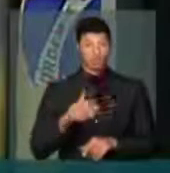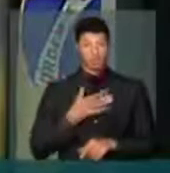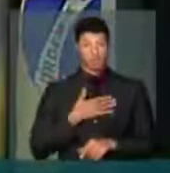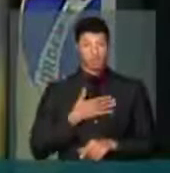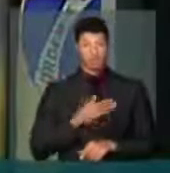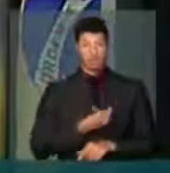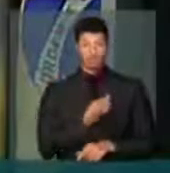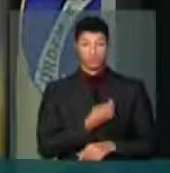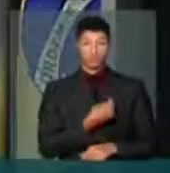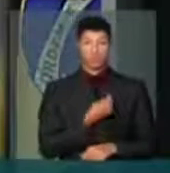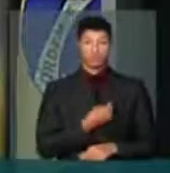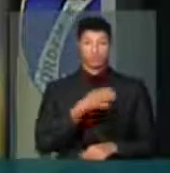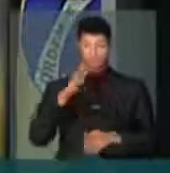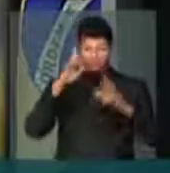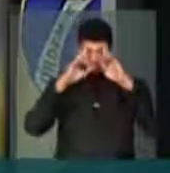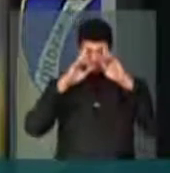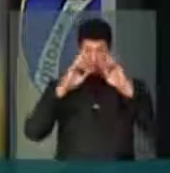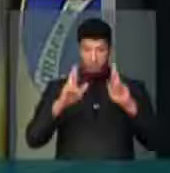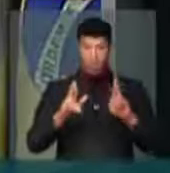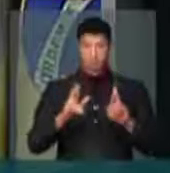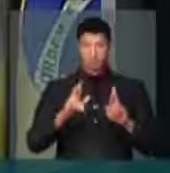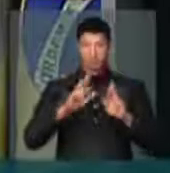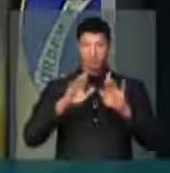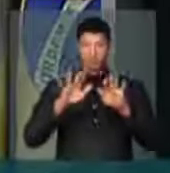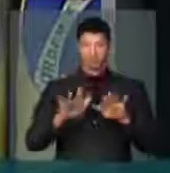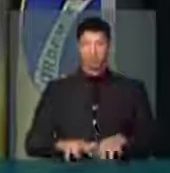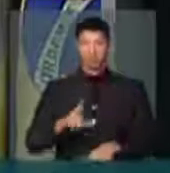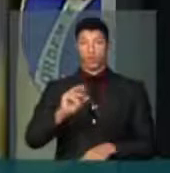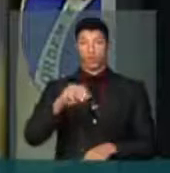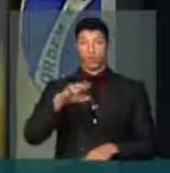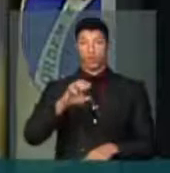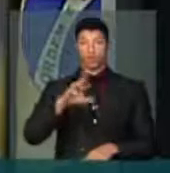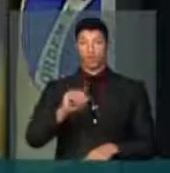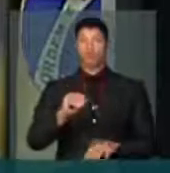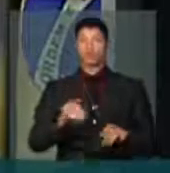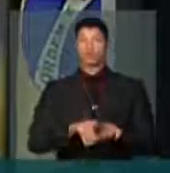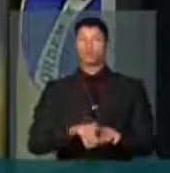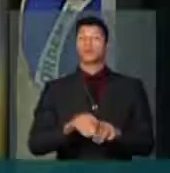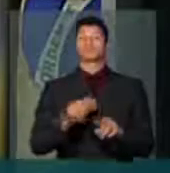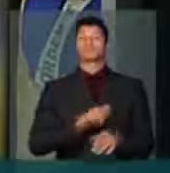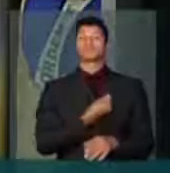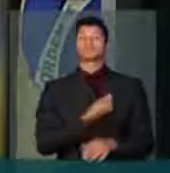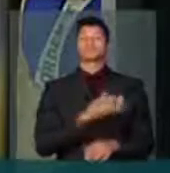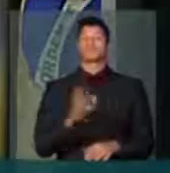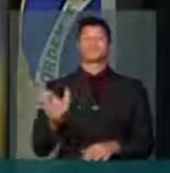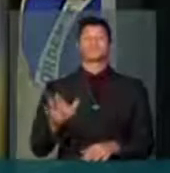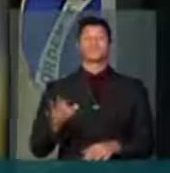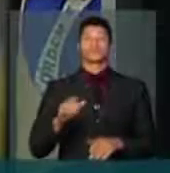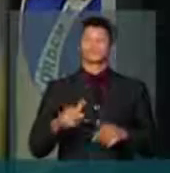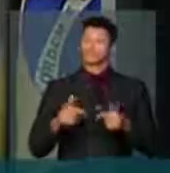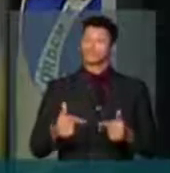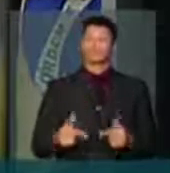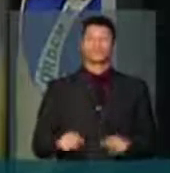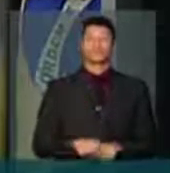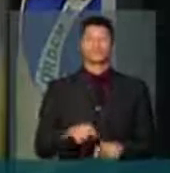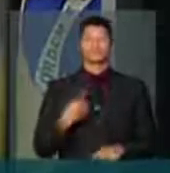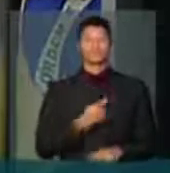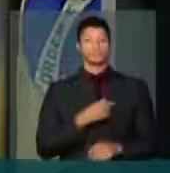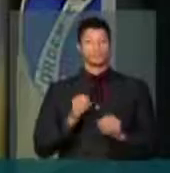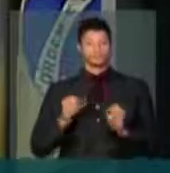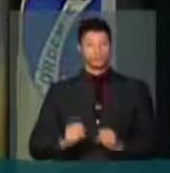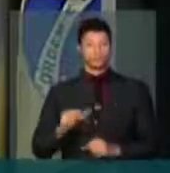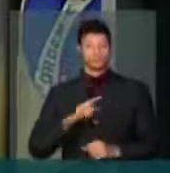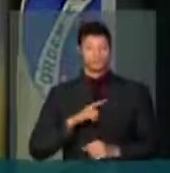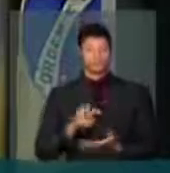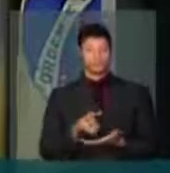meu registro de respeito ao relator Romero Jucá, que ele também estava lá e se empenhou para que nós pudéssemos